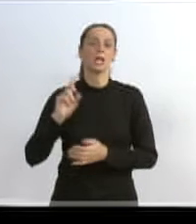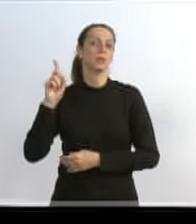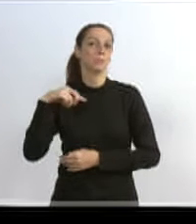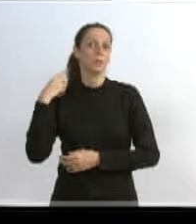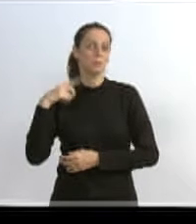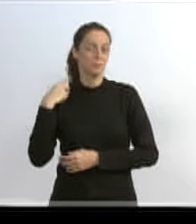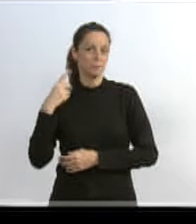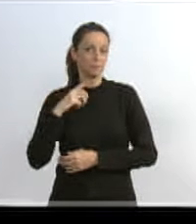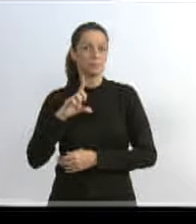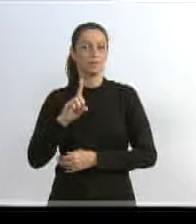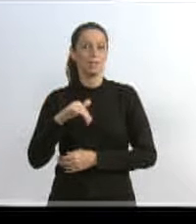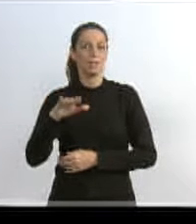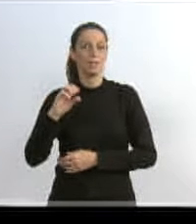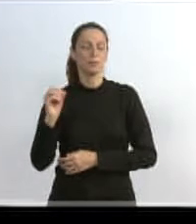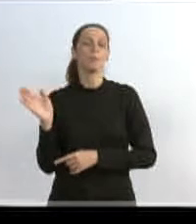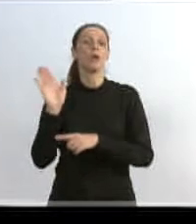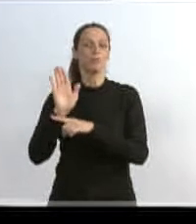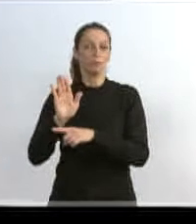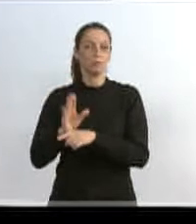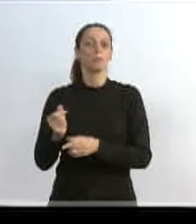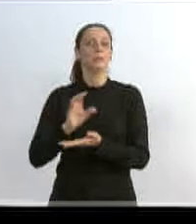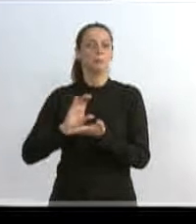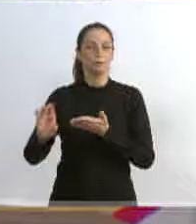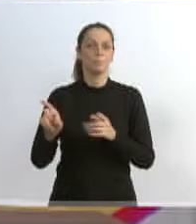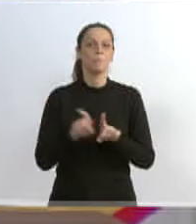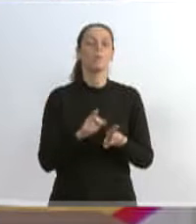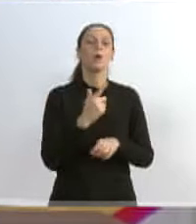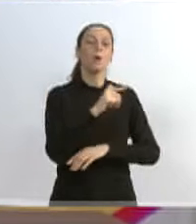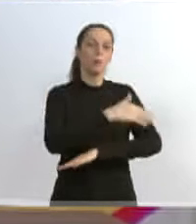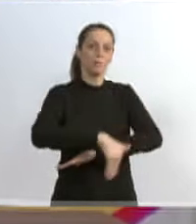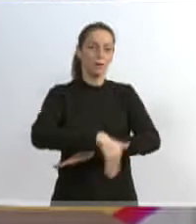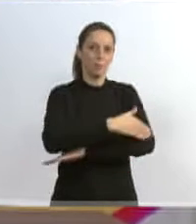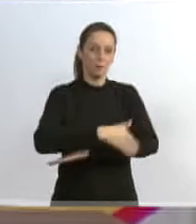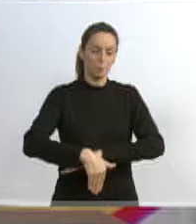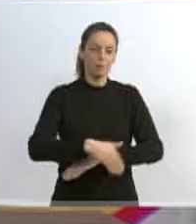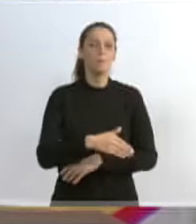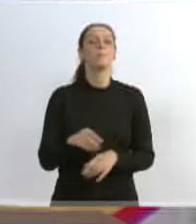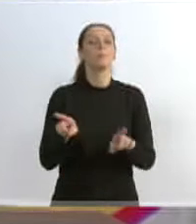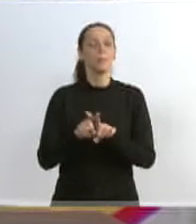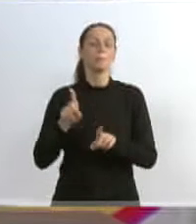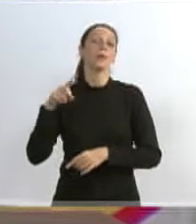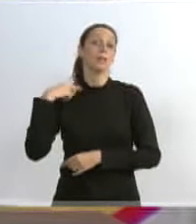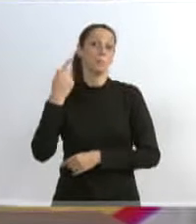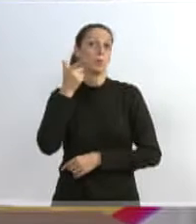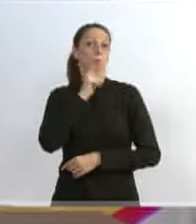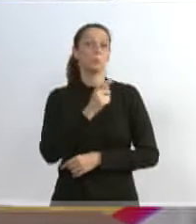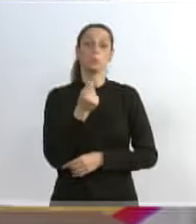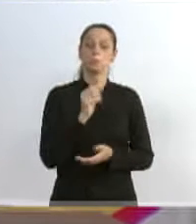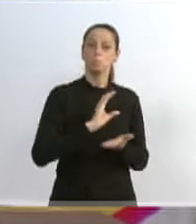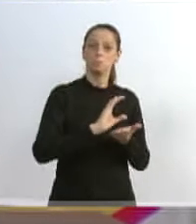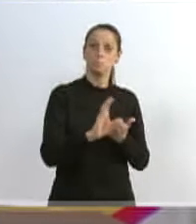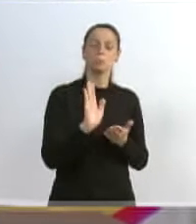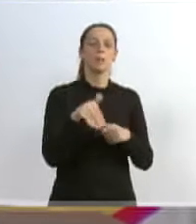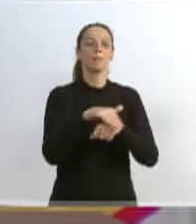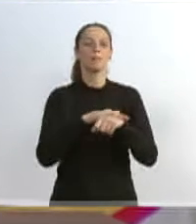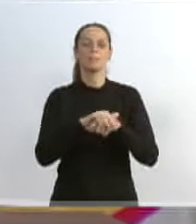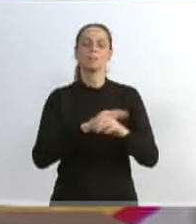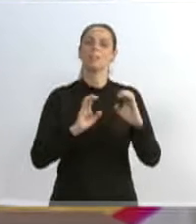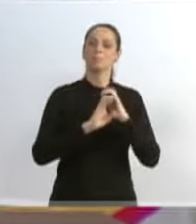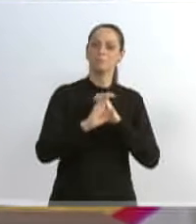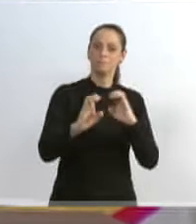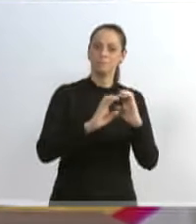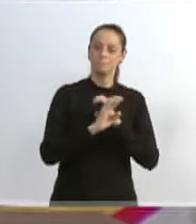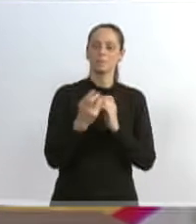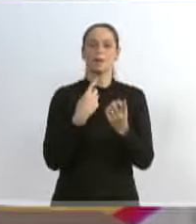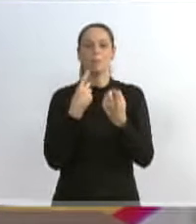federal décio lima da mesma forma na rodolfo brito que também conta com emenda parlamentar do deputado conversando com o engenheiro andré tem uma foto ali à